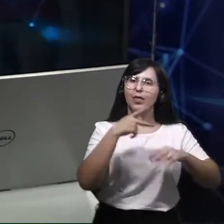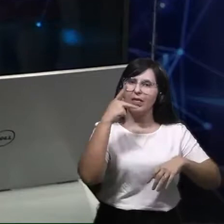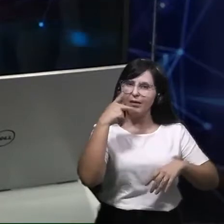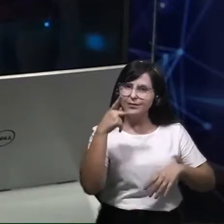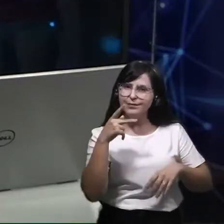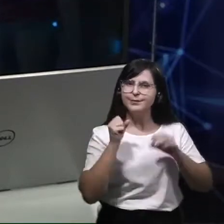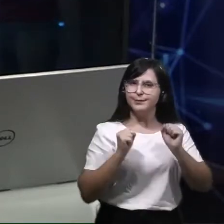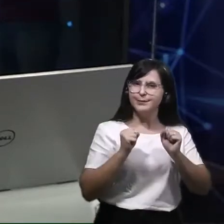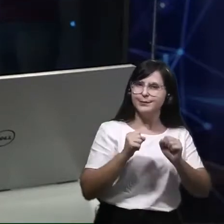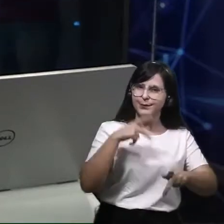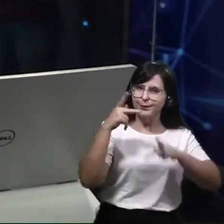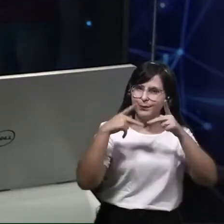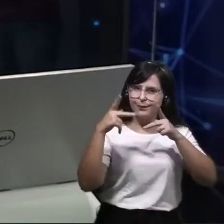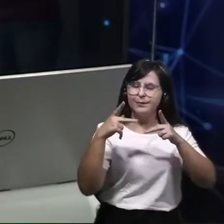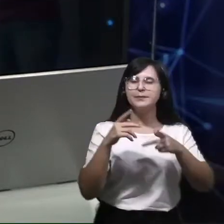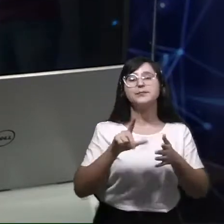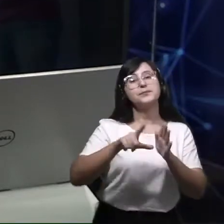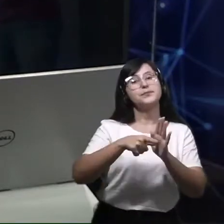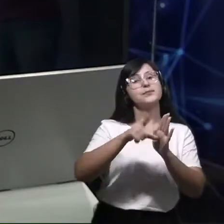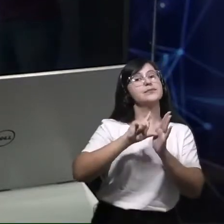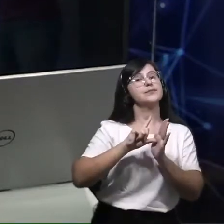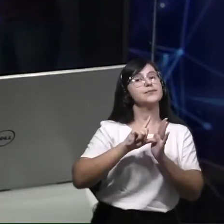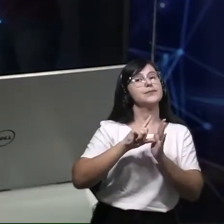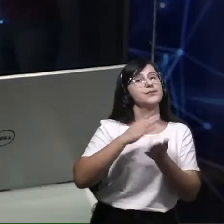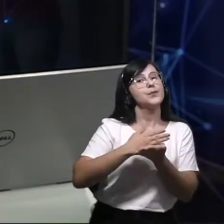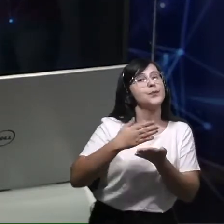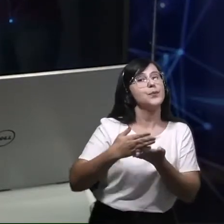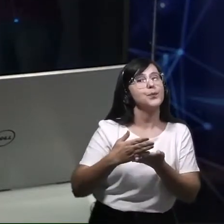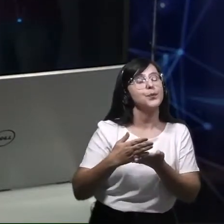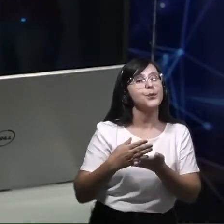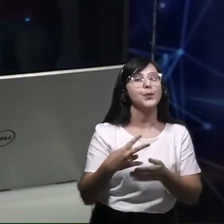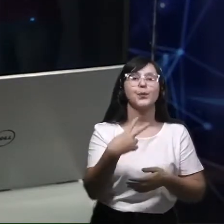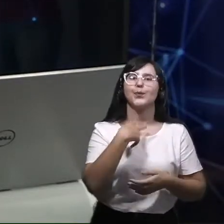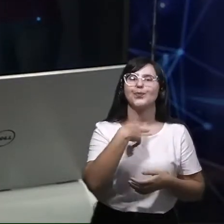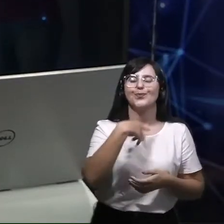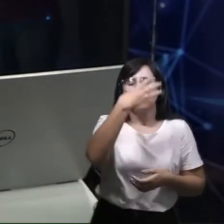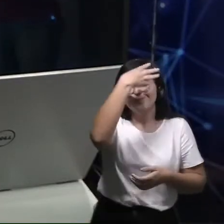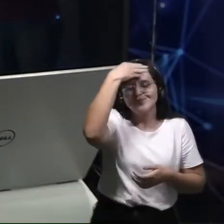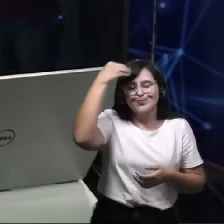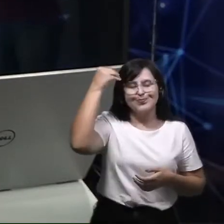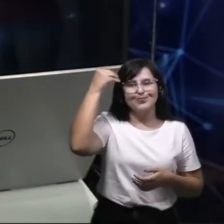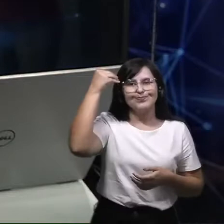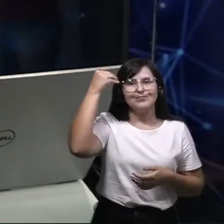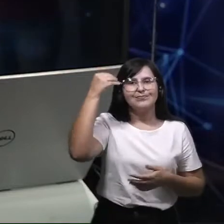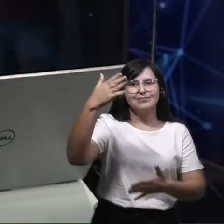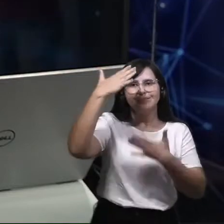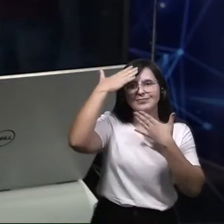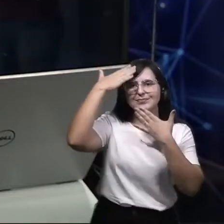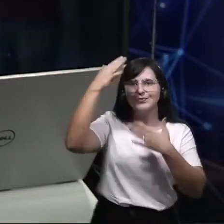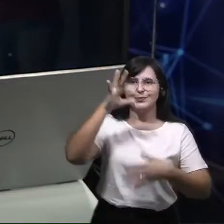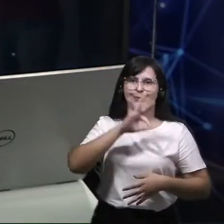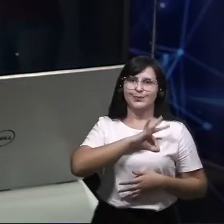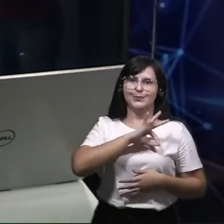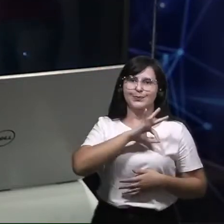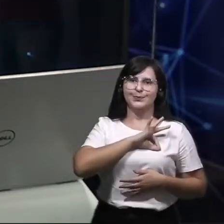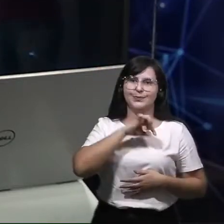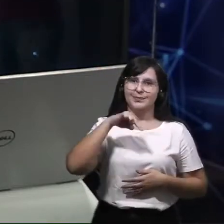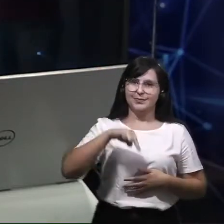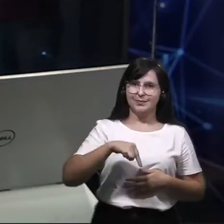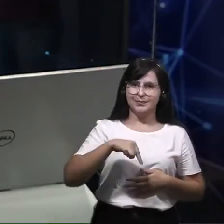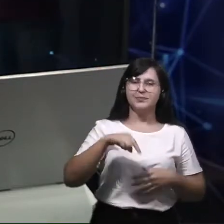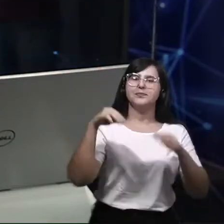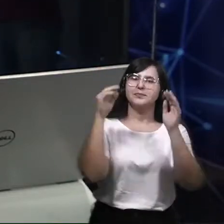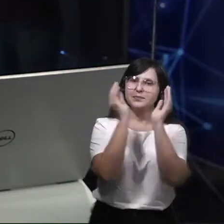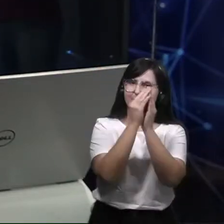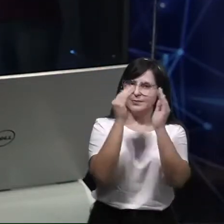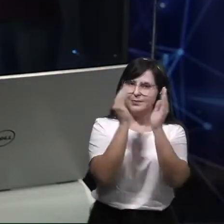de começar, né, propriamente a passagem aqui para os candidatos, eu não posso deixar de esquecer também de agradecer bastante à Polícia Militar de Pernambuco, ao